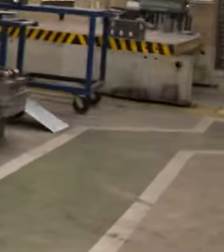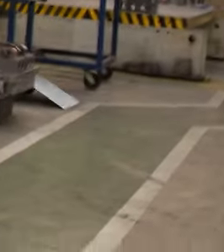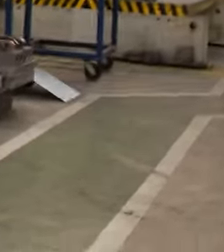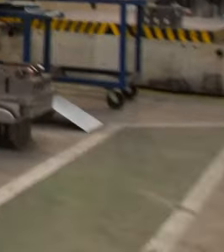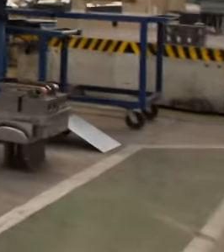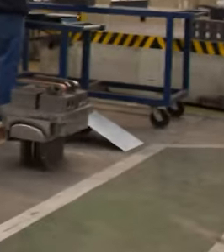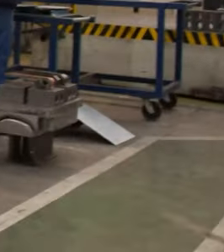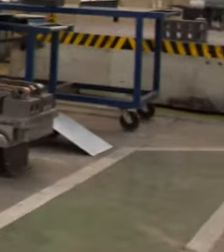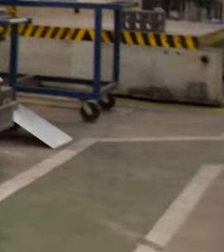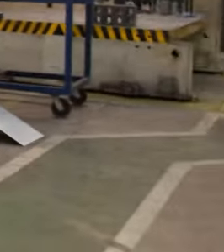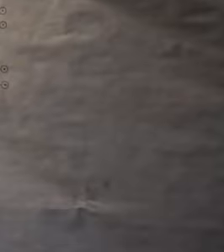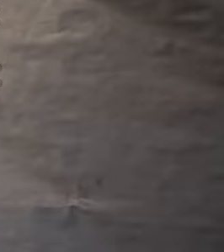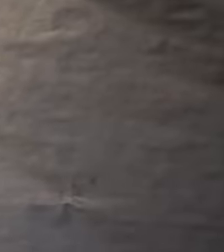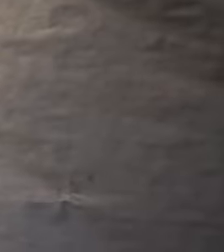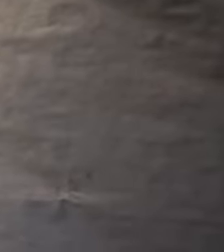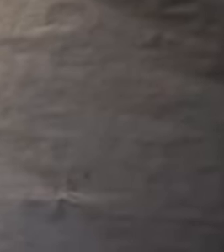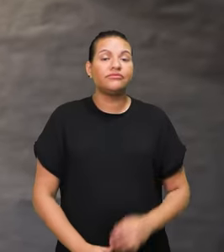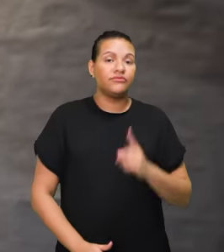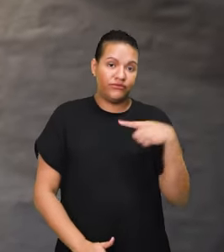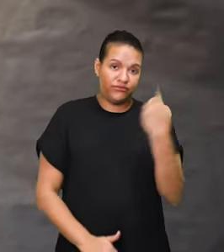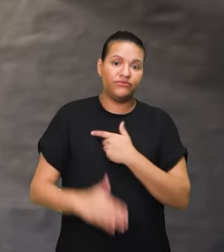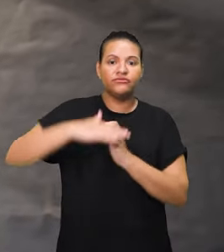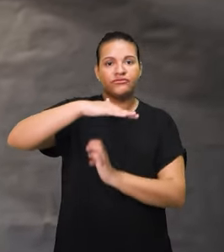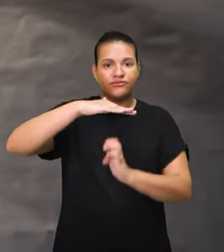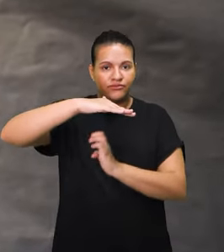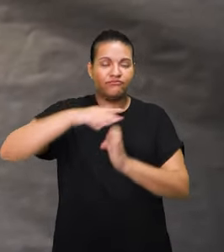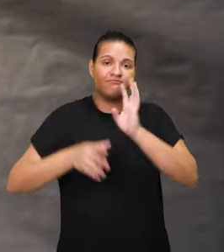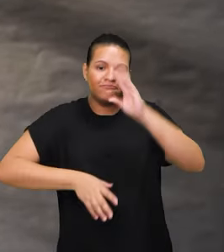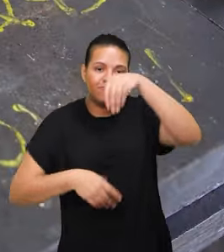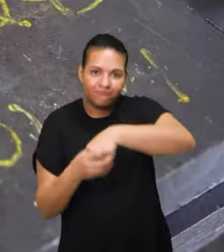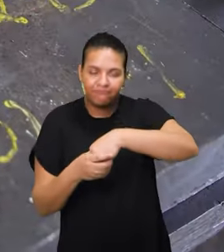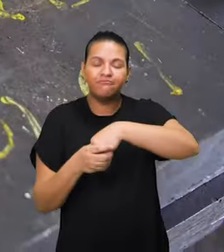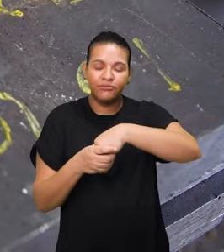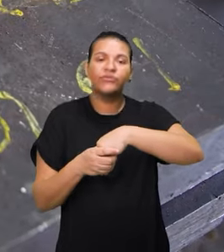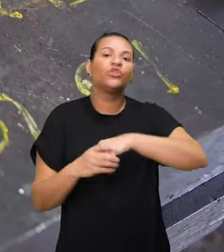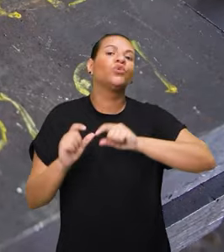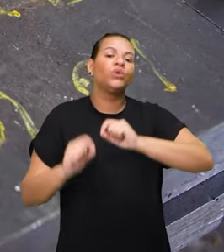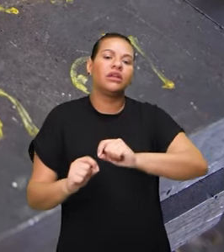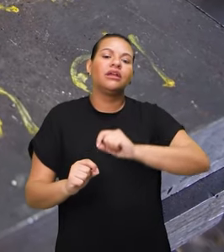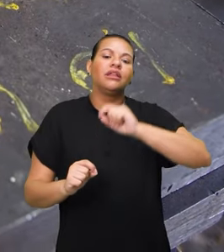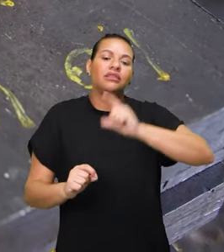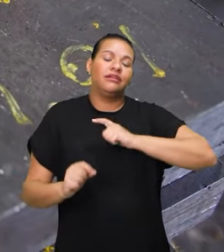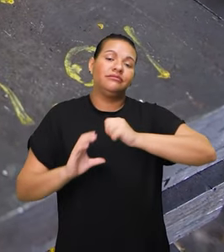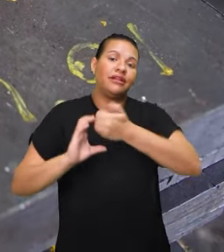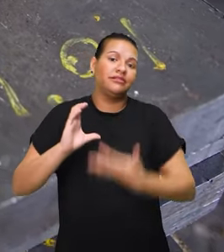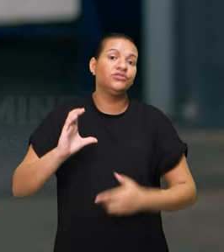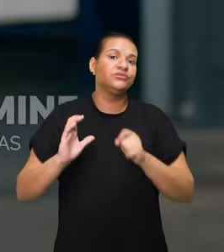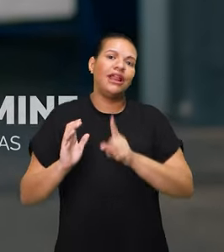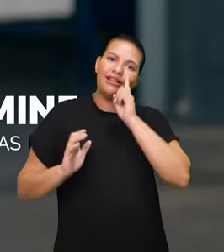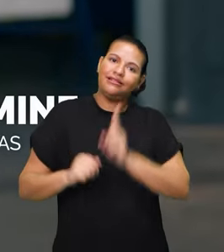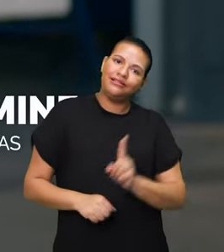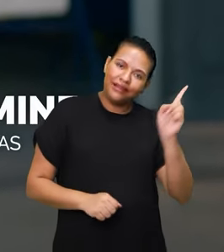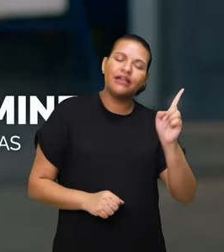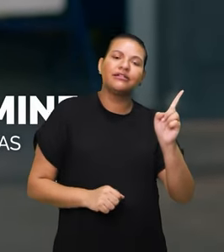lê espas Brasil em várias folhas de papel a projetos de chassis de protótipos né